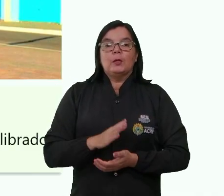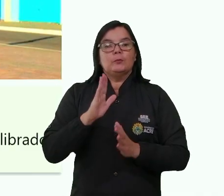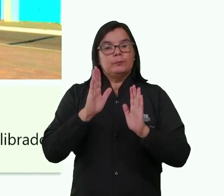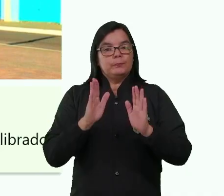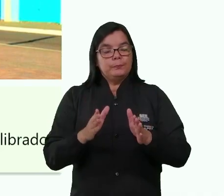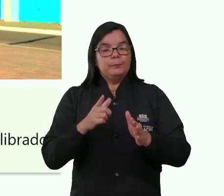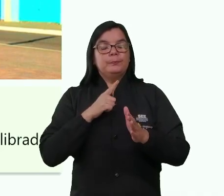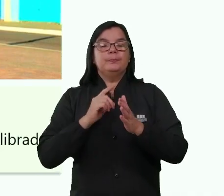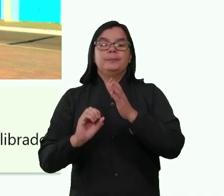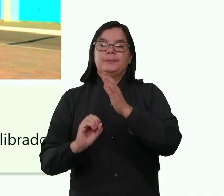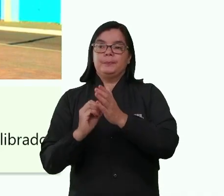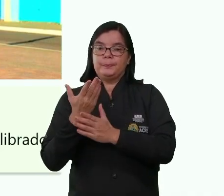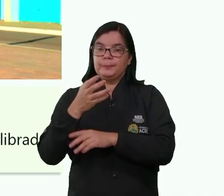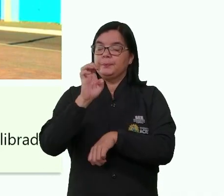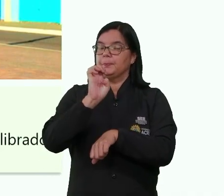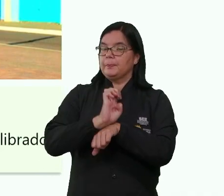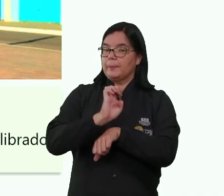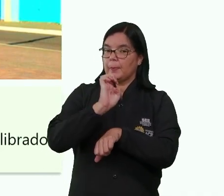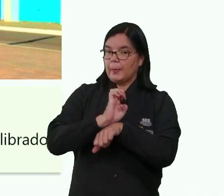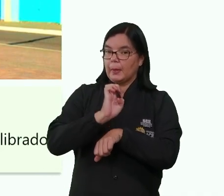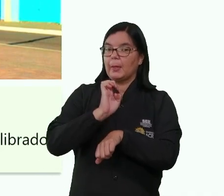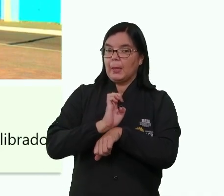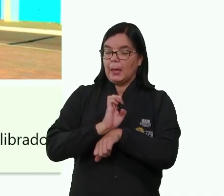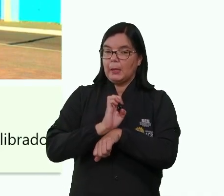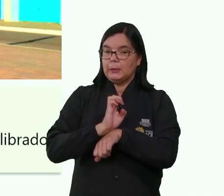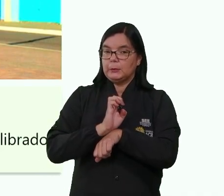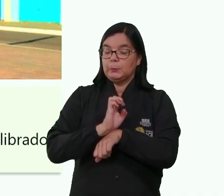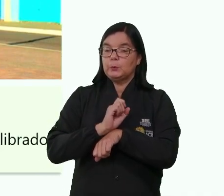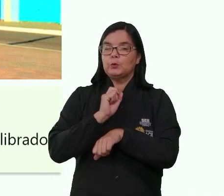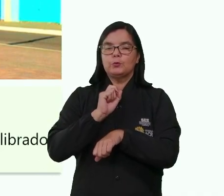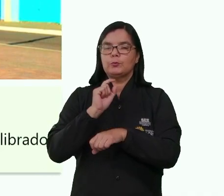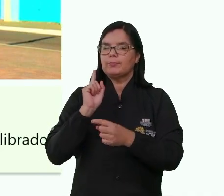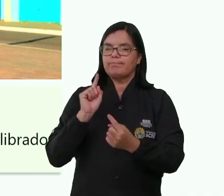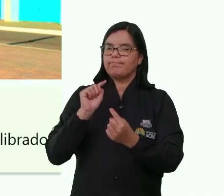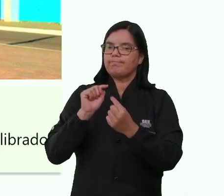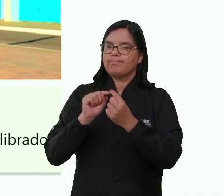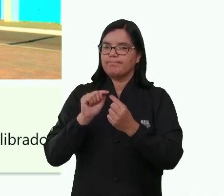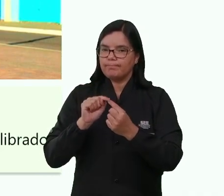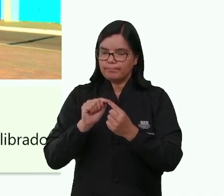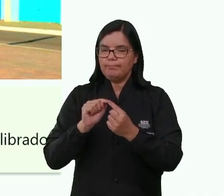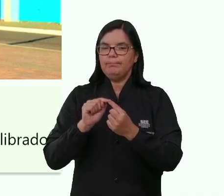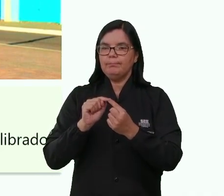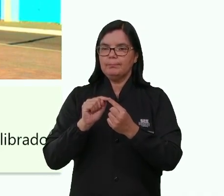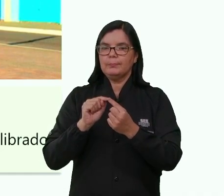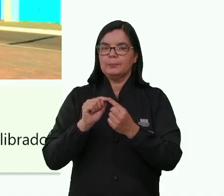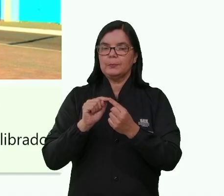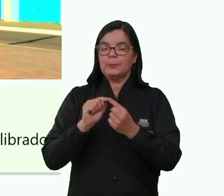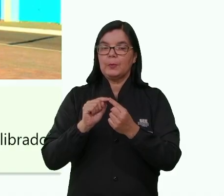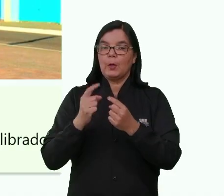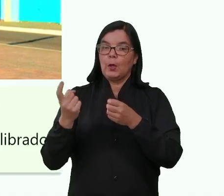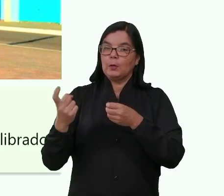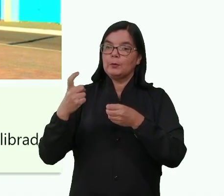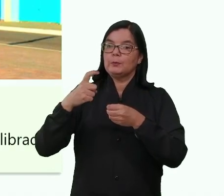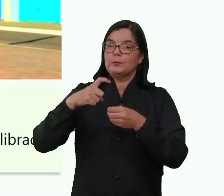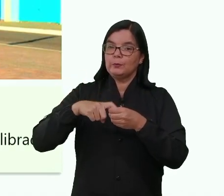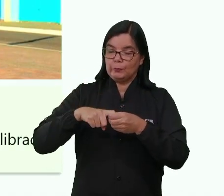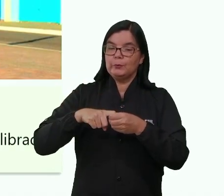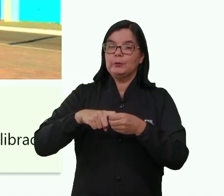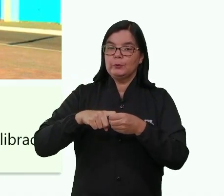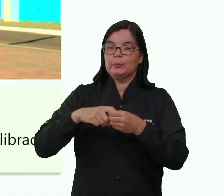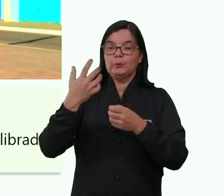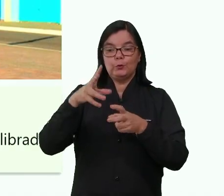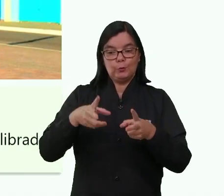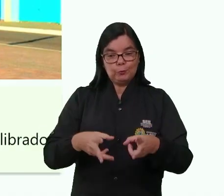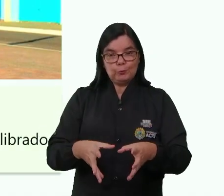já ocorreu no Estado muitas intenções de retomada do